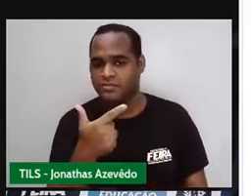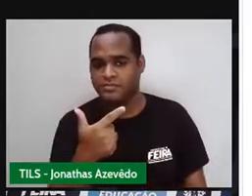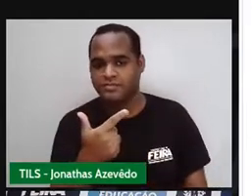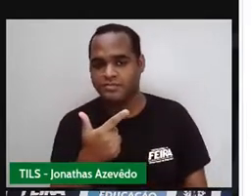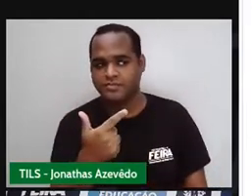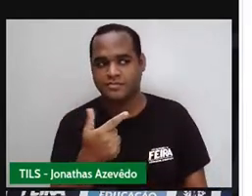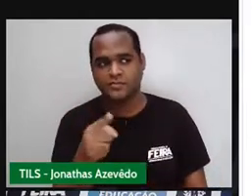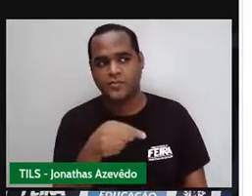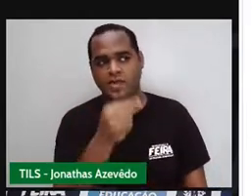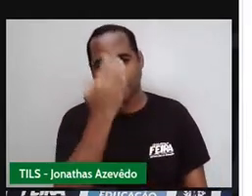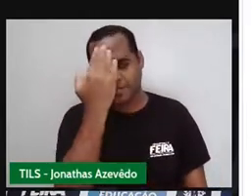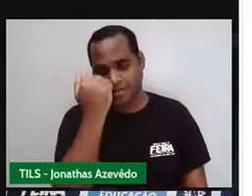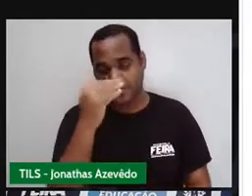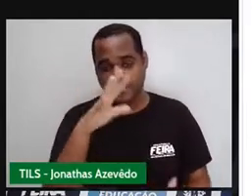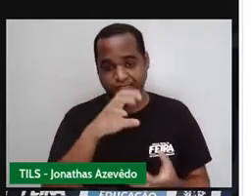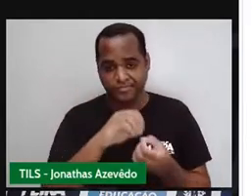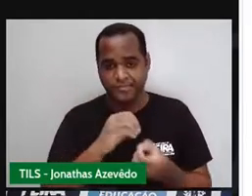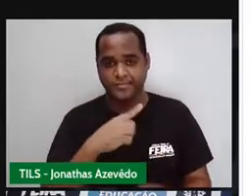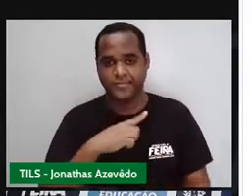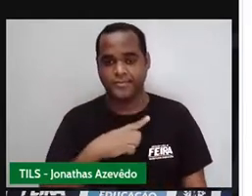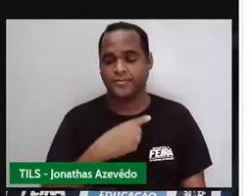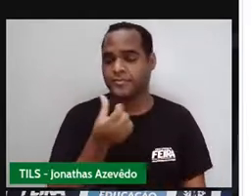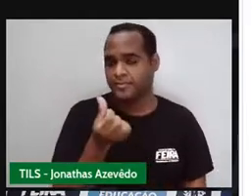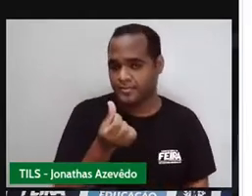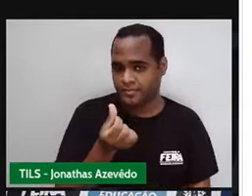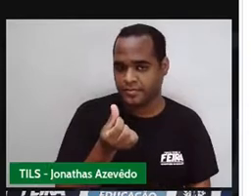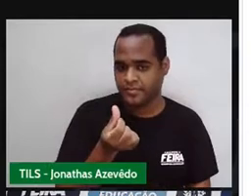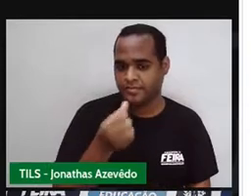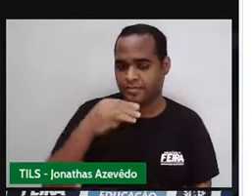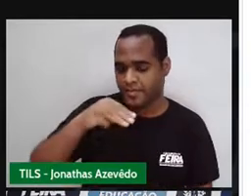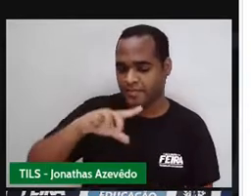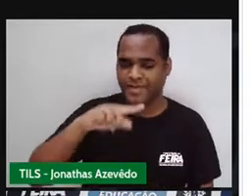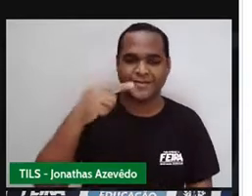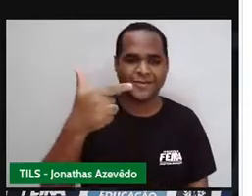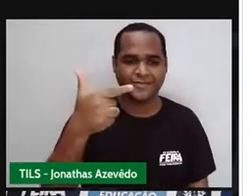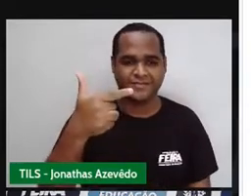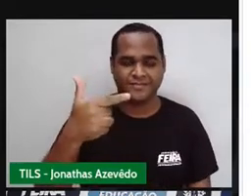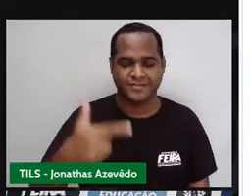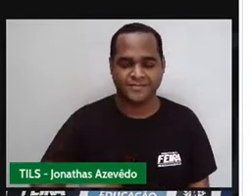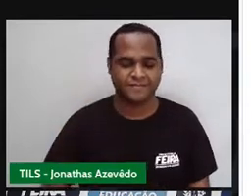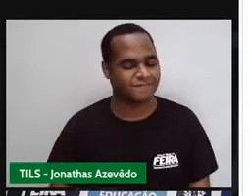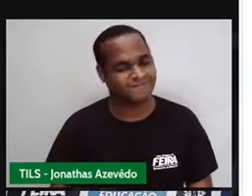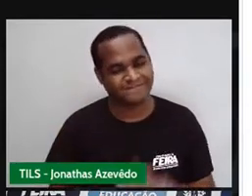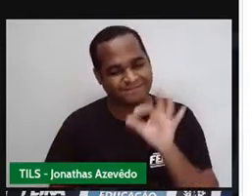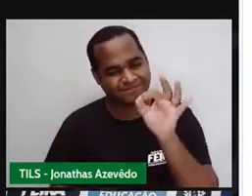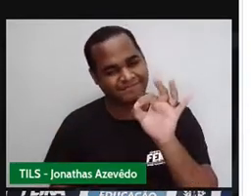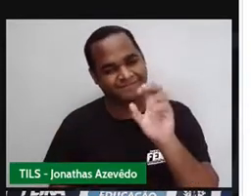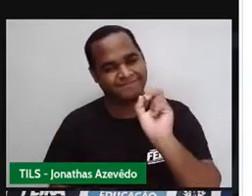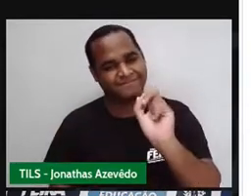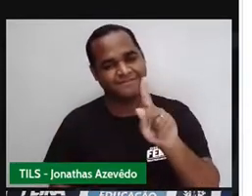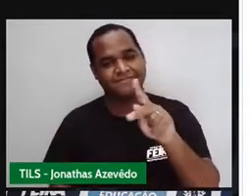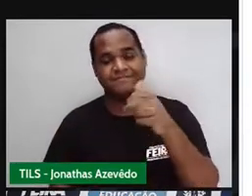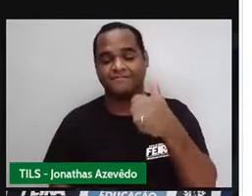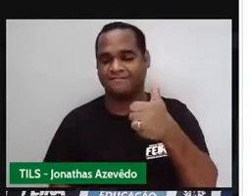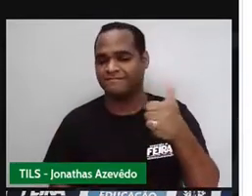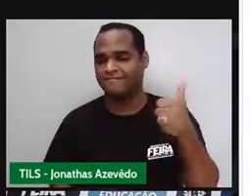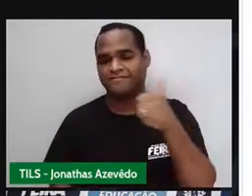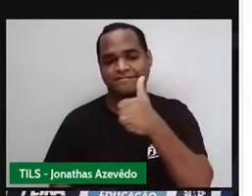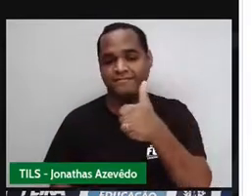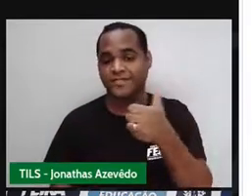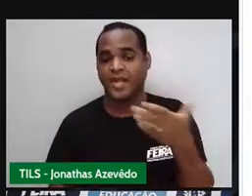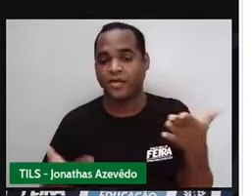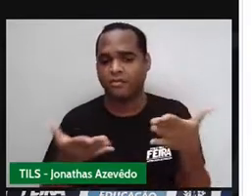a gente sabe que isso vai dar 16 metros quadrados Prontinho agora a gente já tá quase